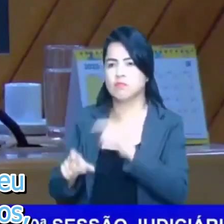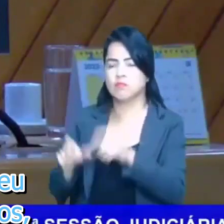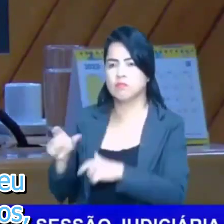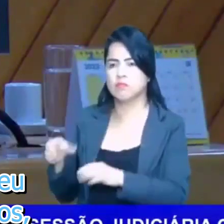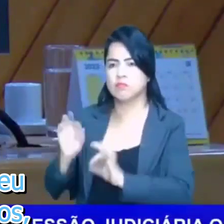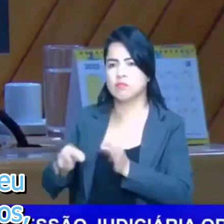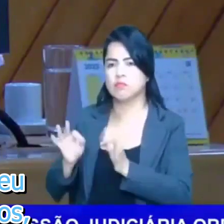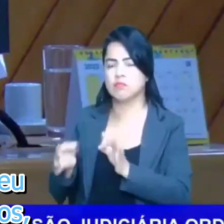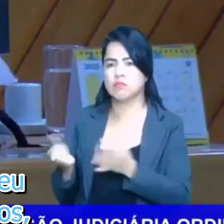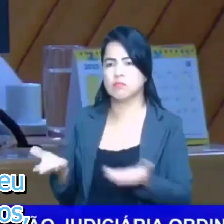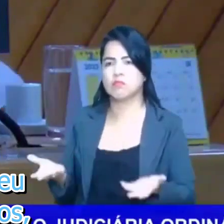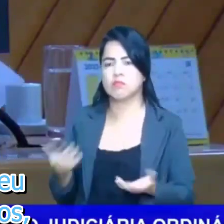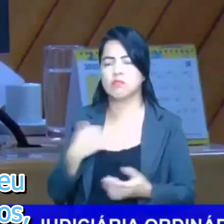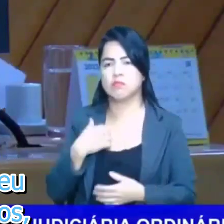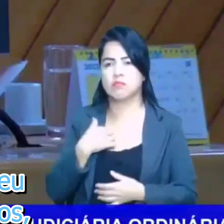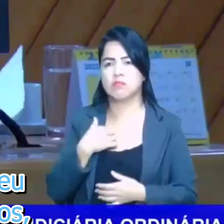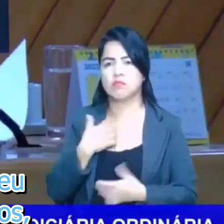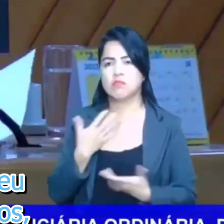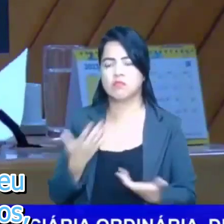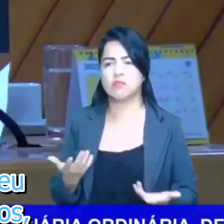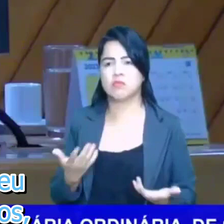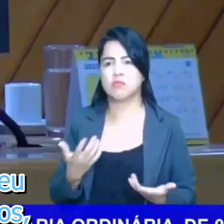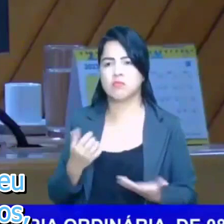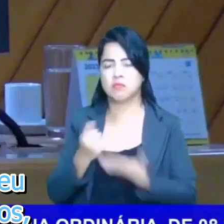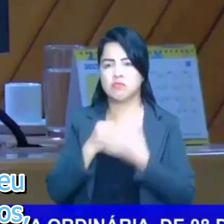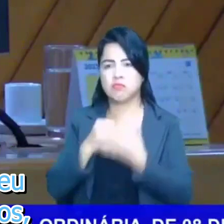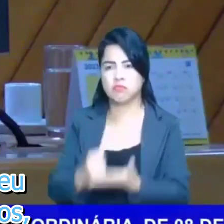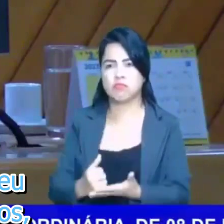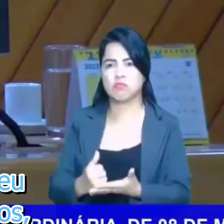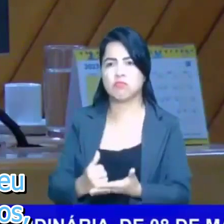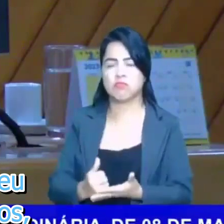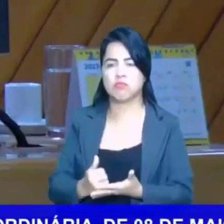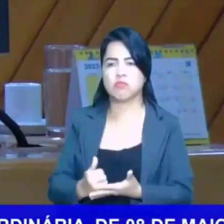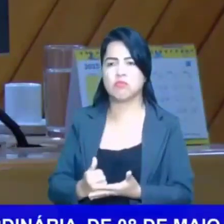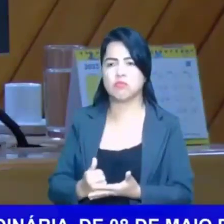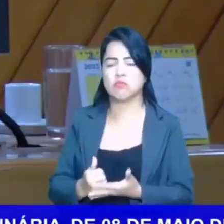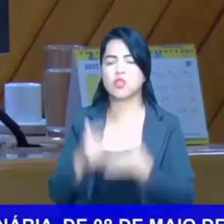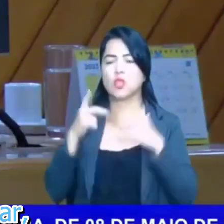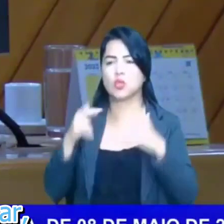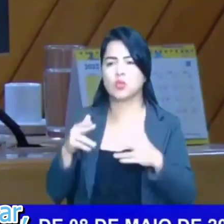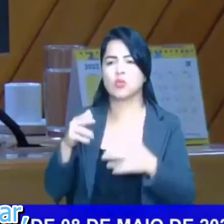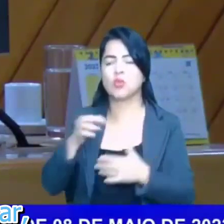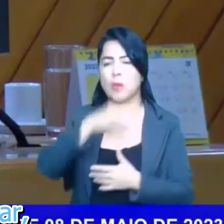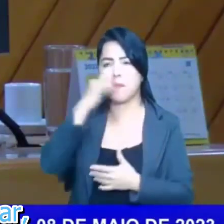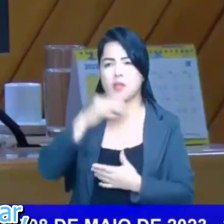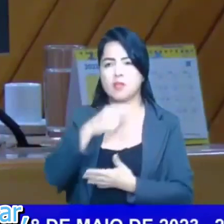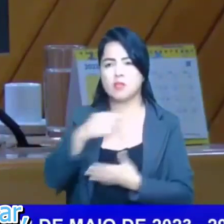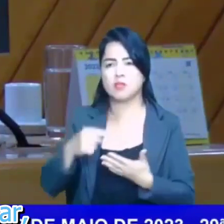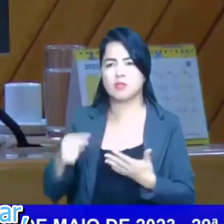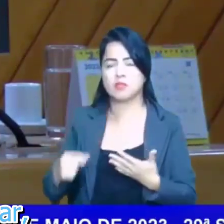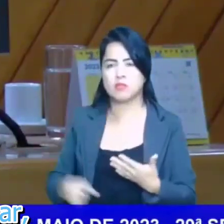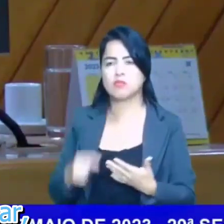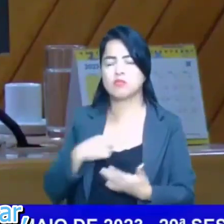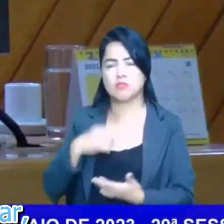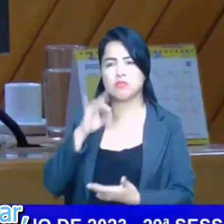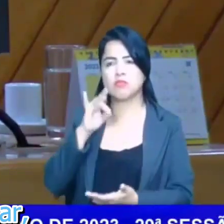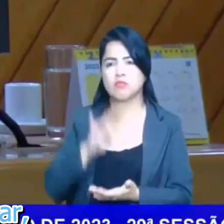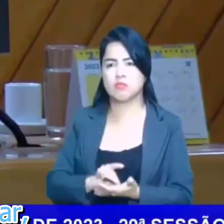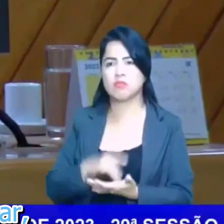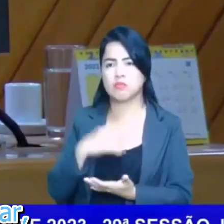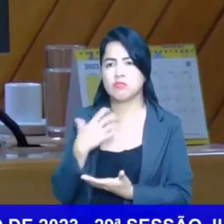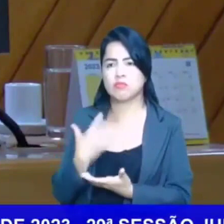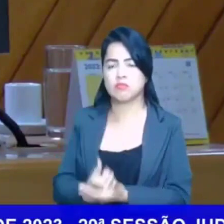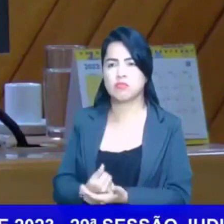jurídicas. Então, eu estou aqui amparado nesses mesmos fundamentos utilizados, confirmando o acolhimento